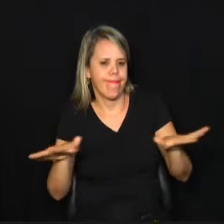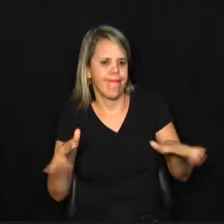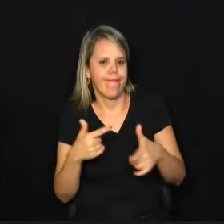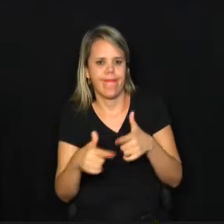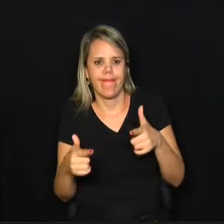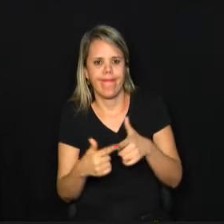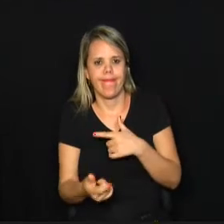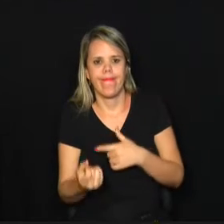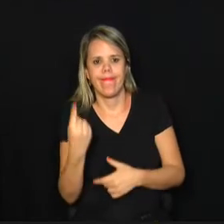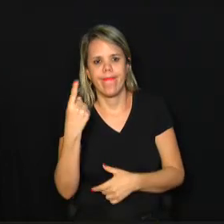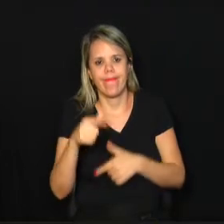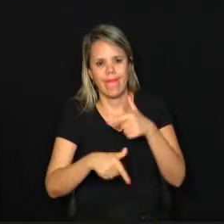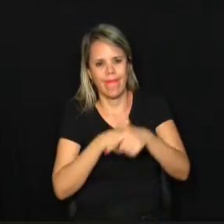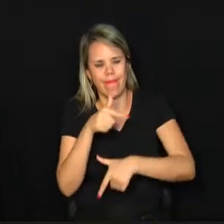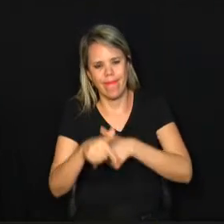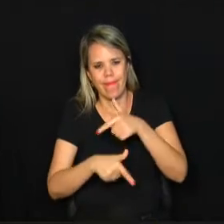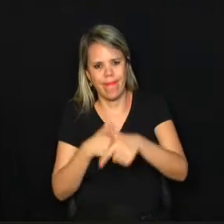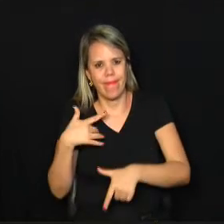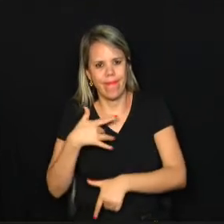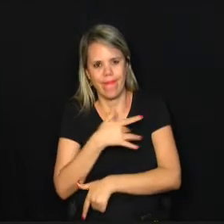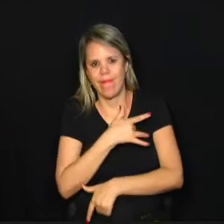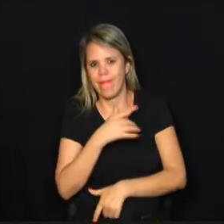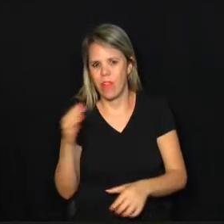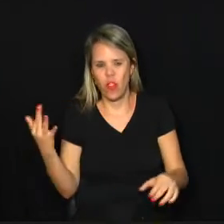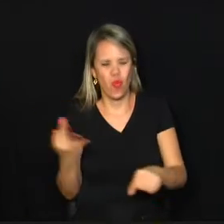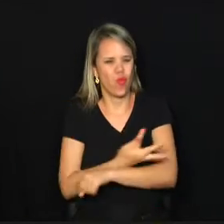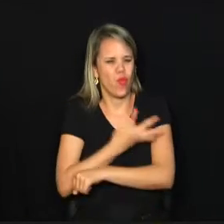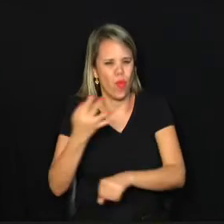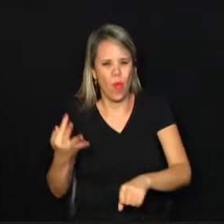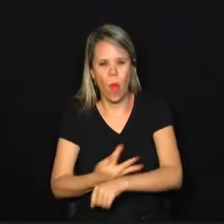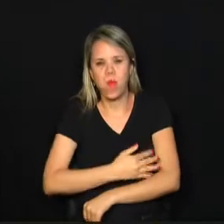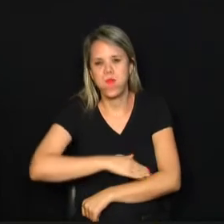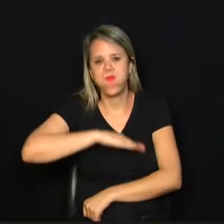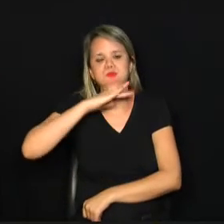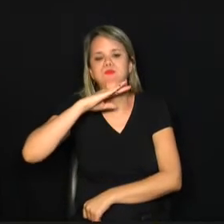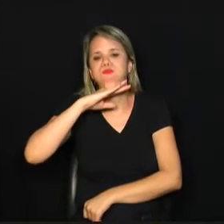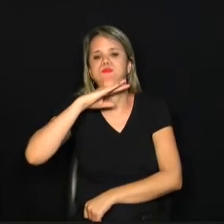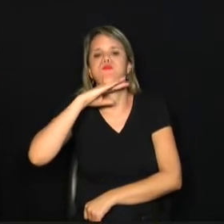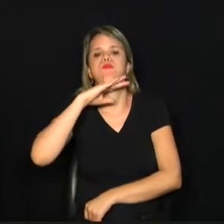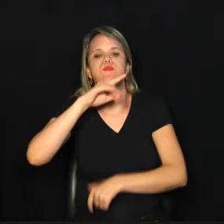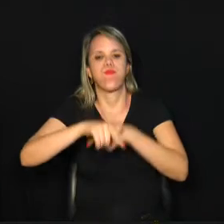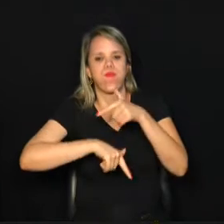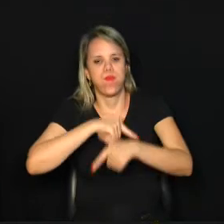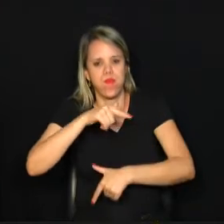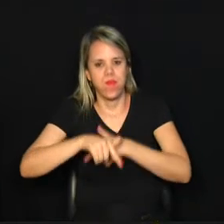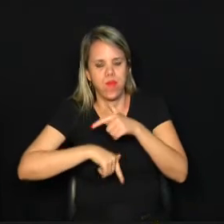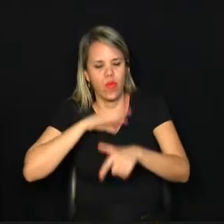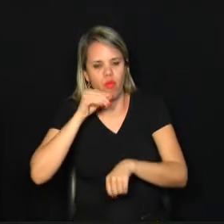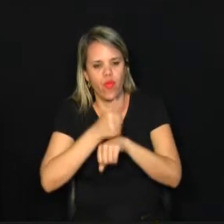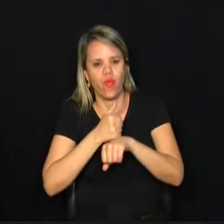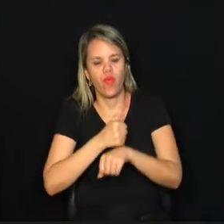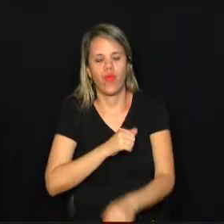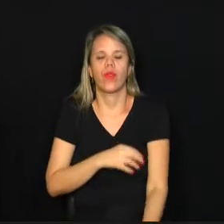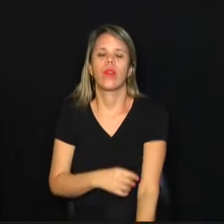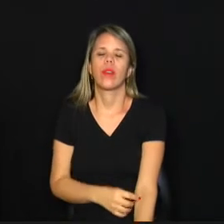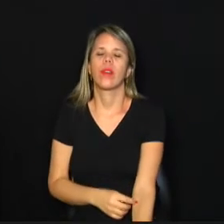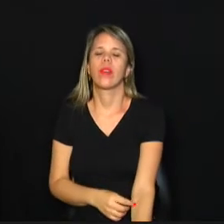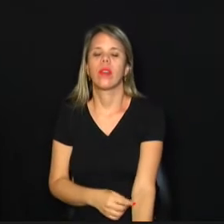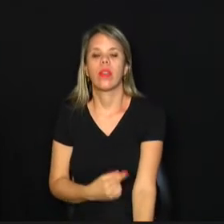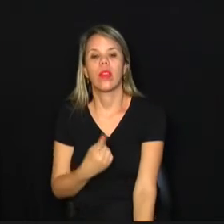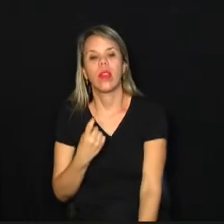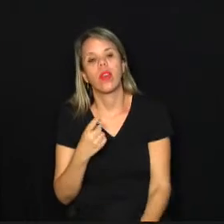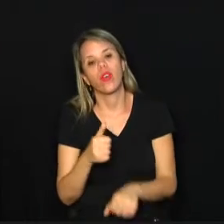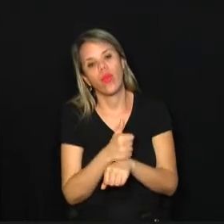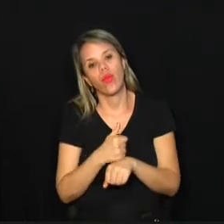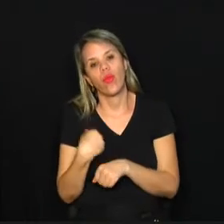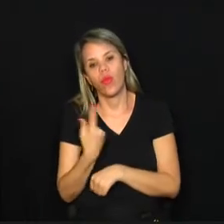com os trabalhadores de saúde literalmente esgotados, porque dentre os trabalhadores todos, talvez foi uma das únicas classes